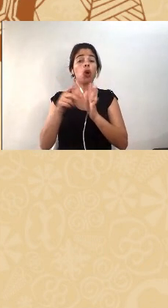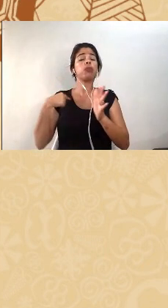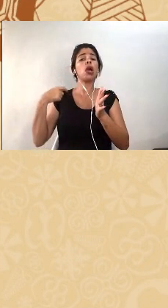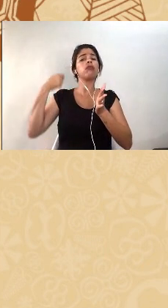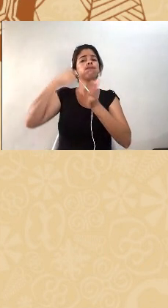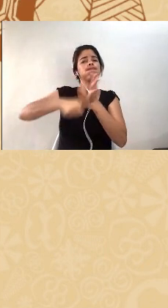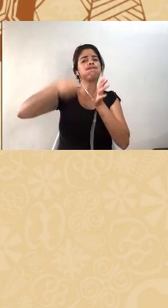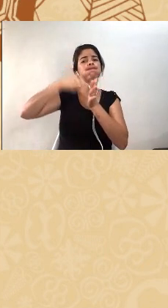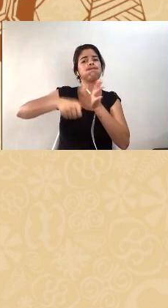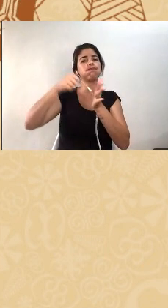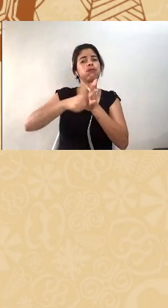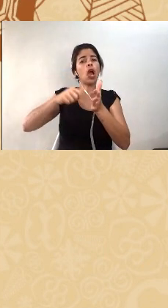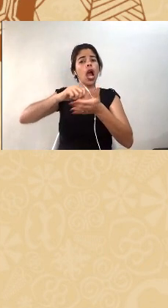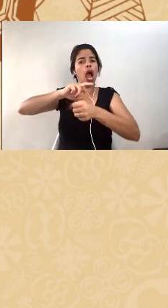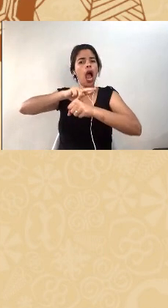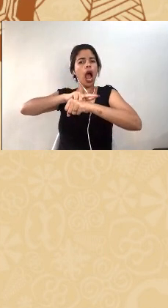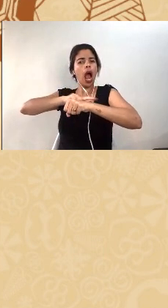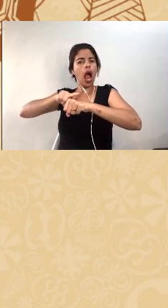racismo?